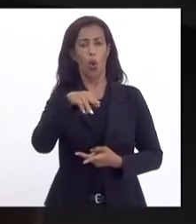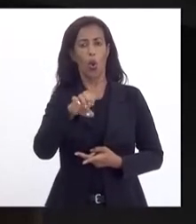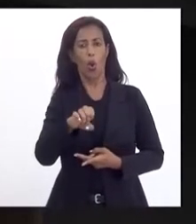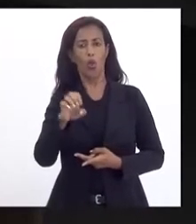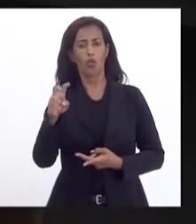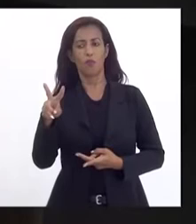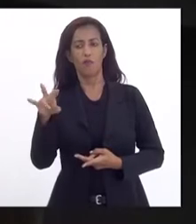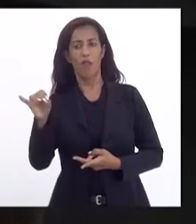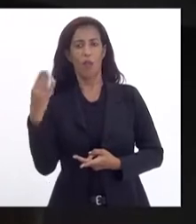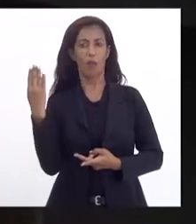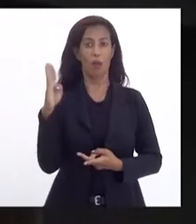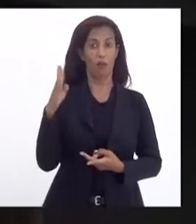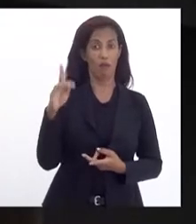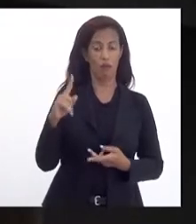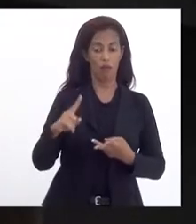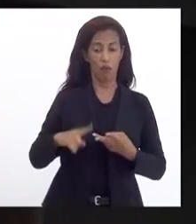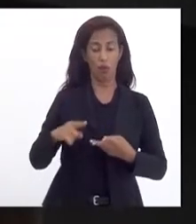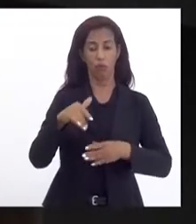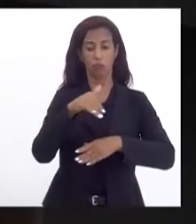Botafogo,